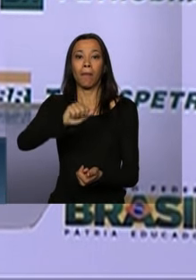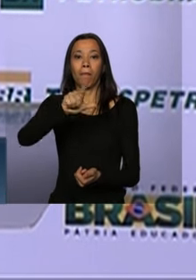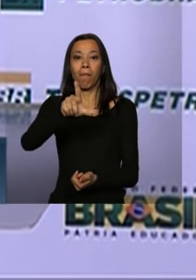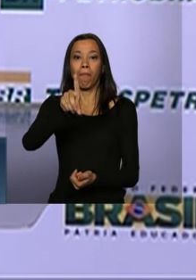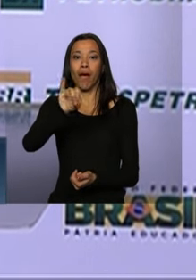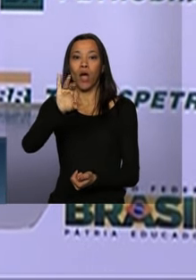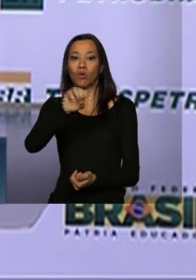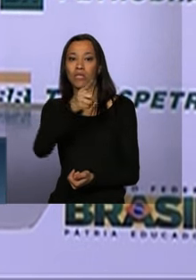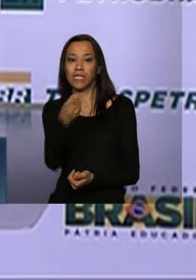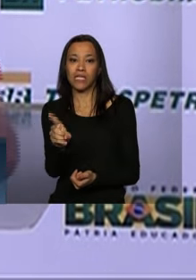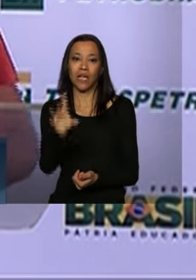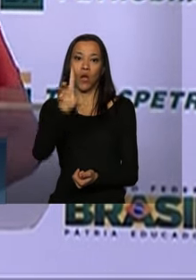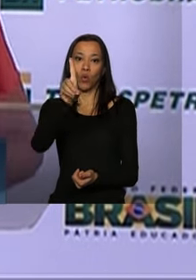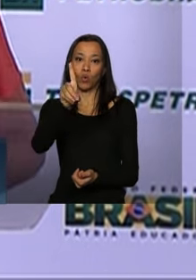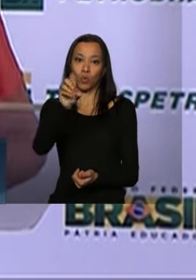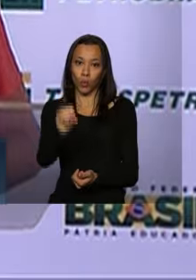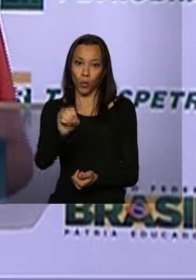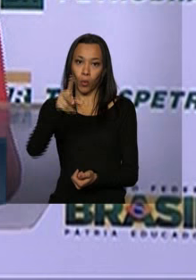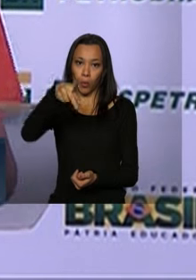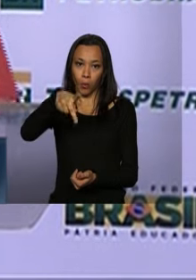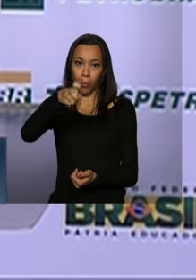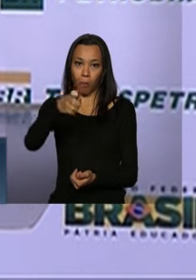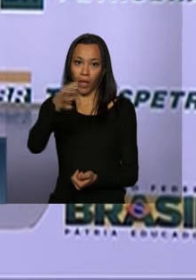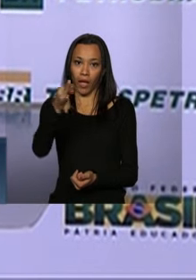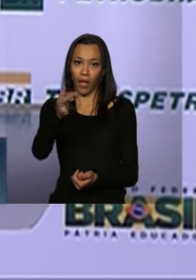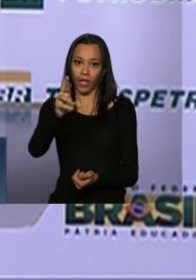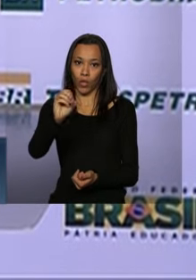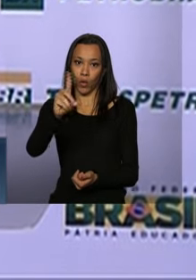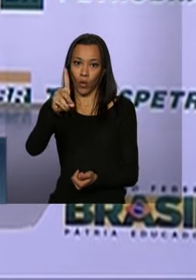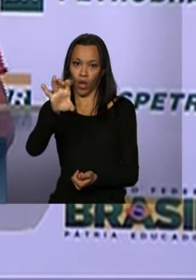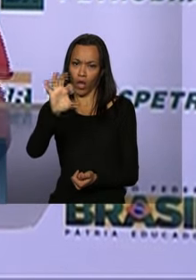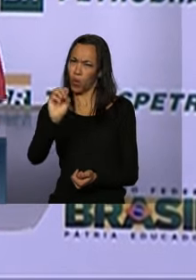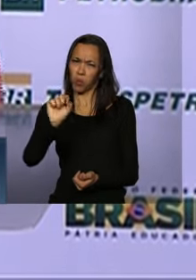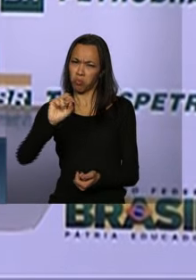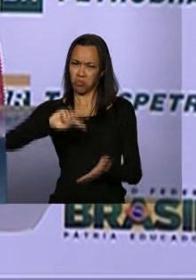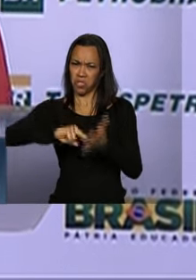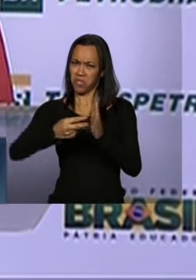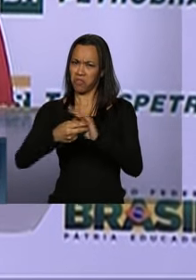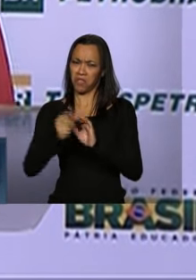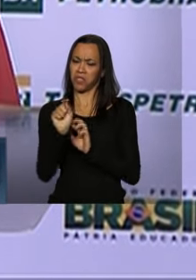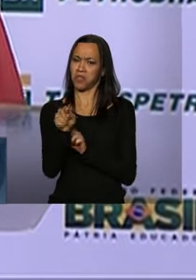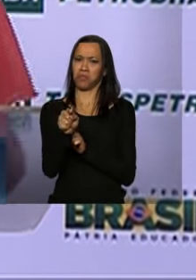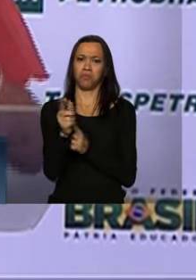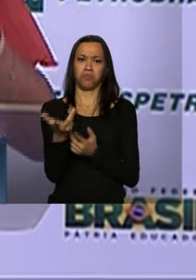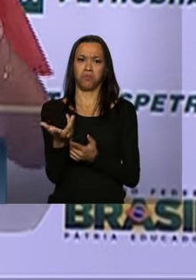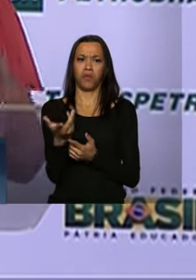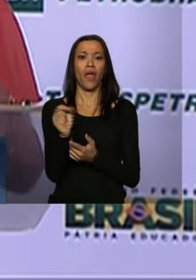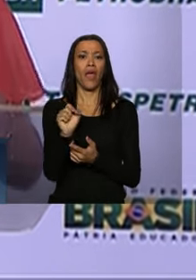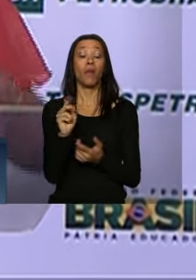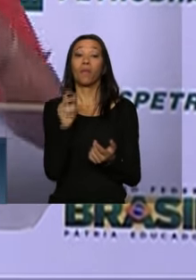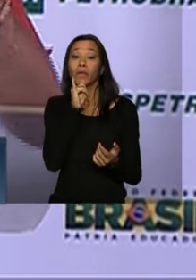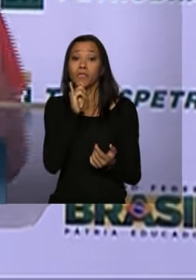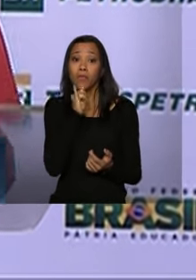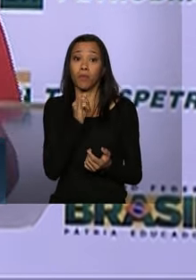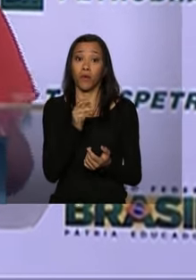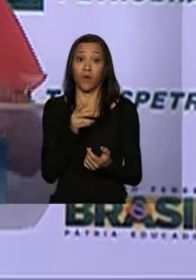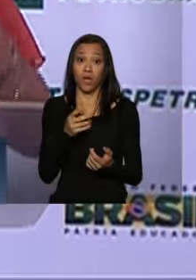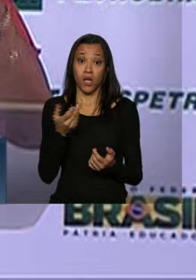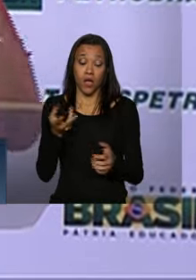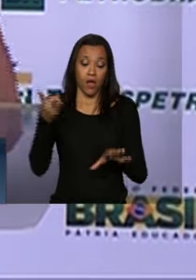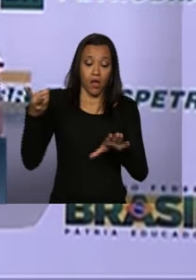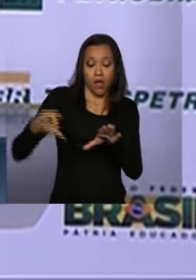petróleo, ou a doença holandesa. O que que é isso? É o fato de que a riqueza